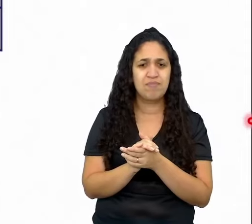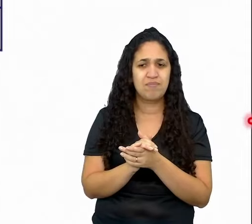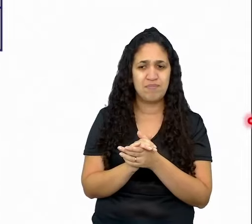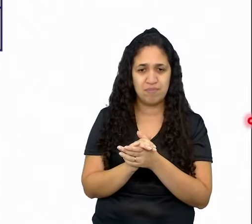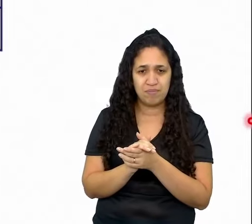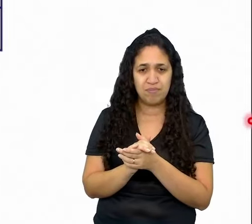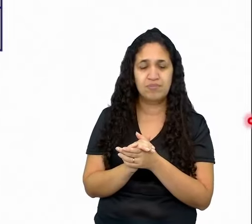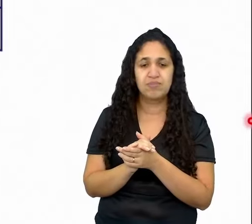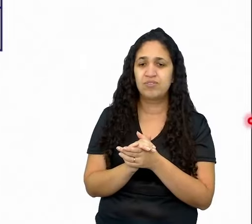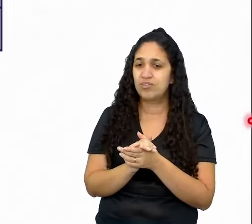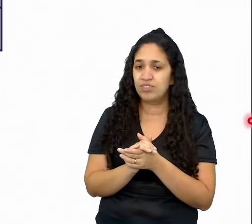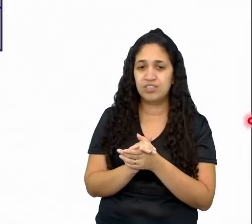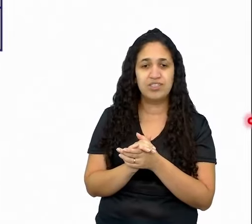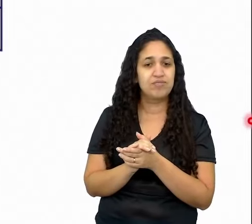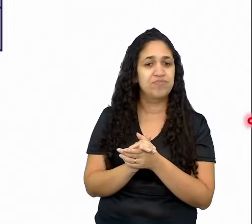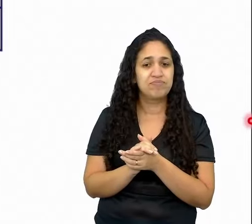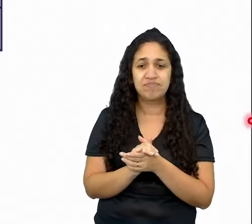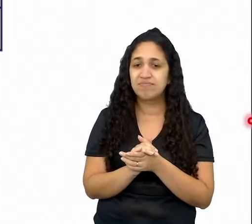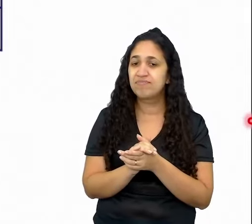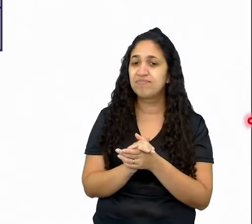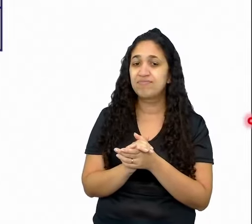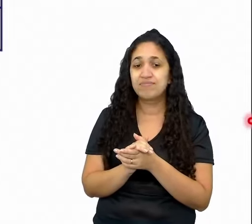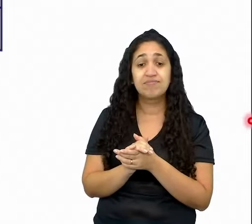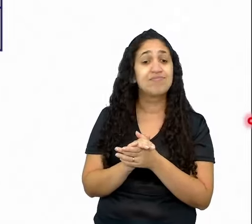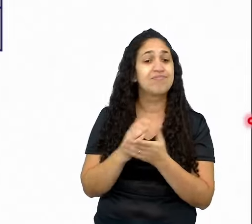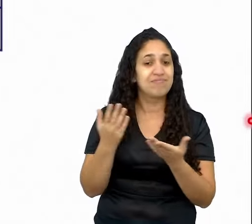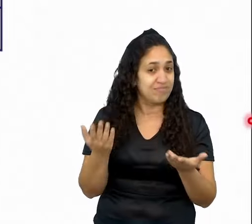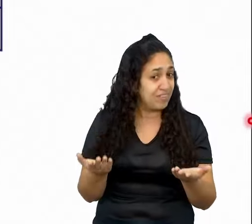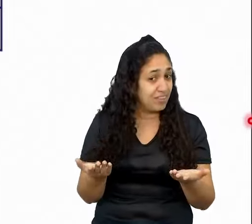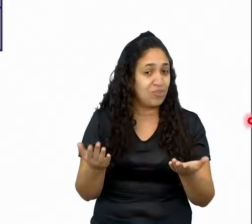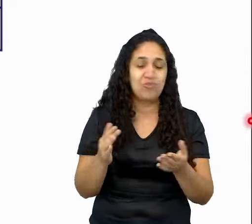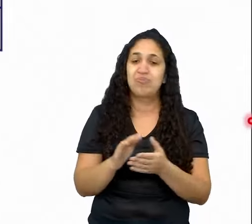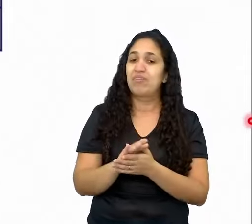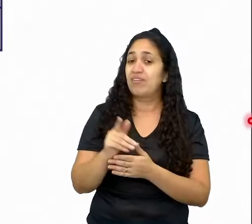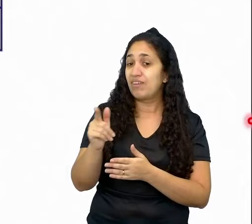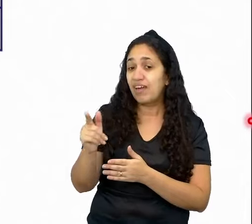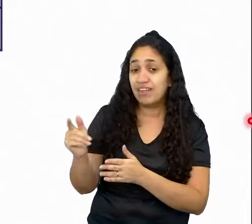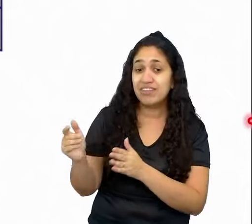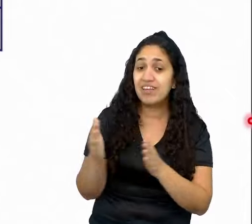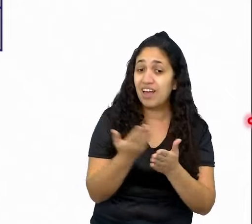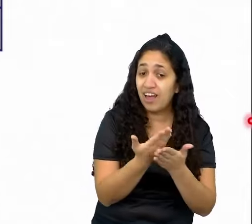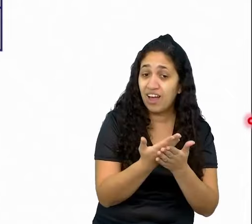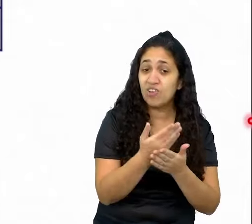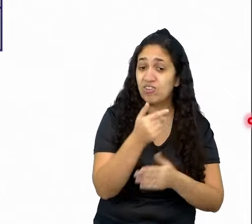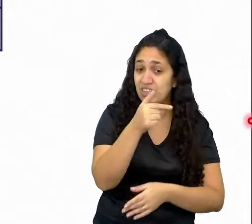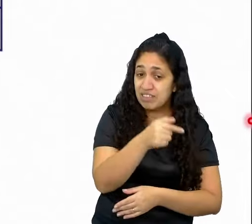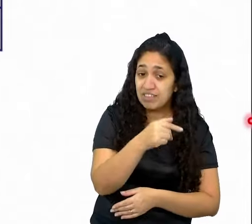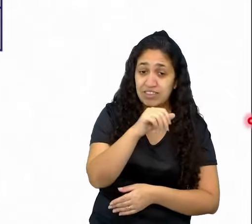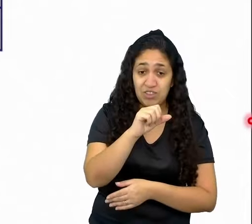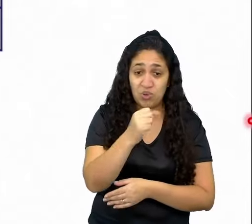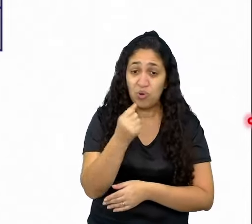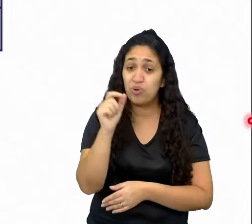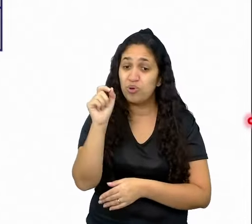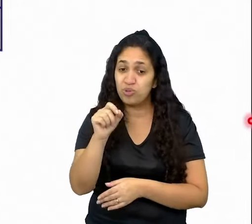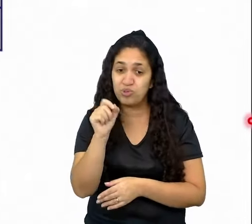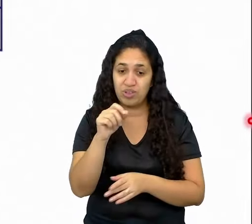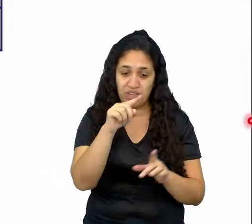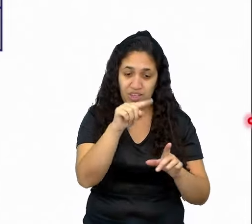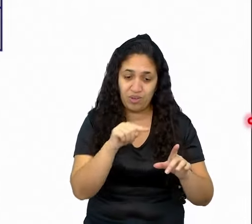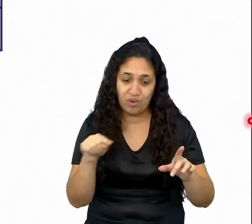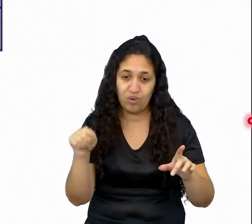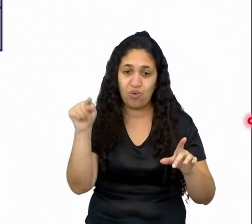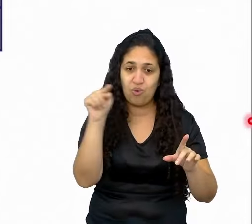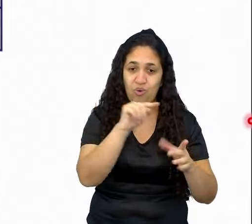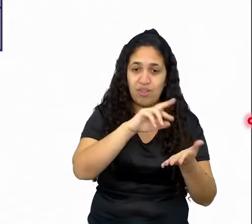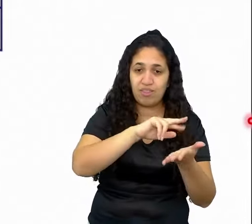nossa orientação, né? Então, essa aula 7, essa aula 8, quadriláteros e triângulos é uma relação interessante.